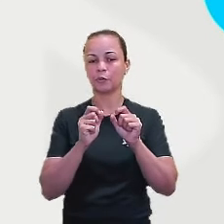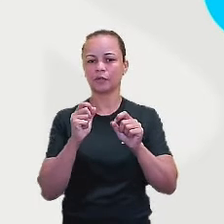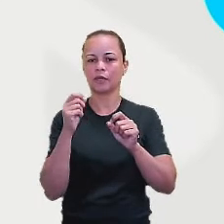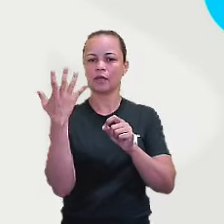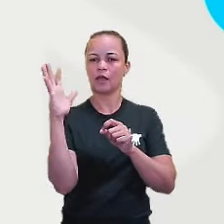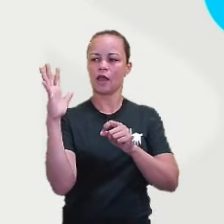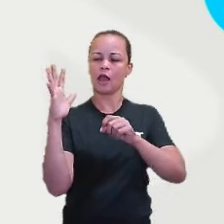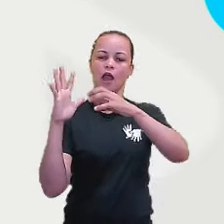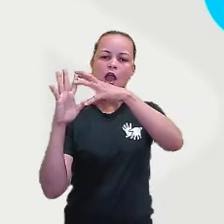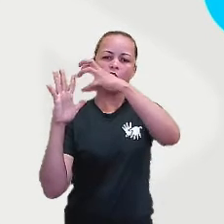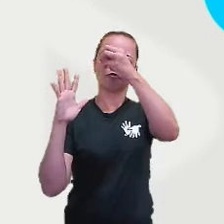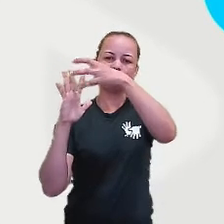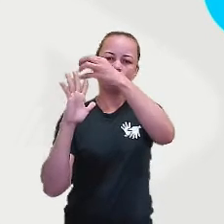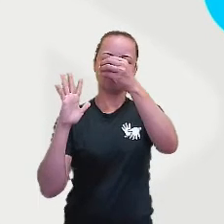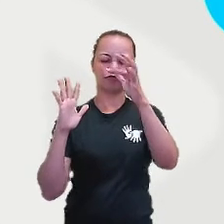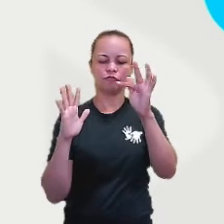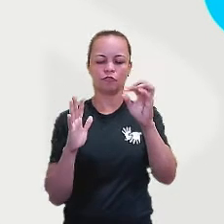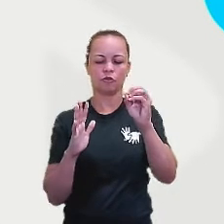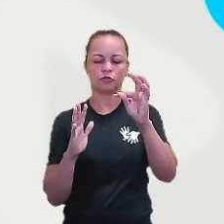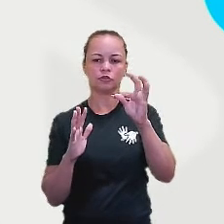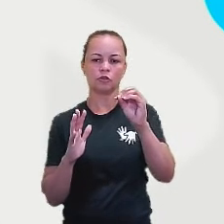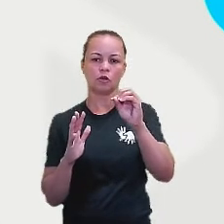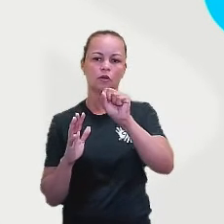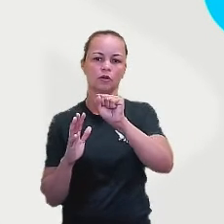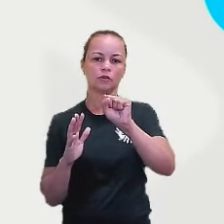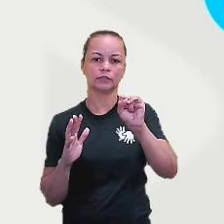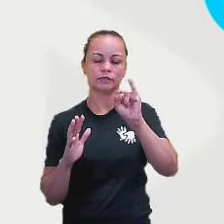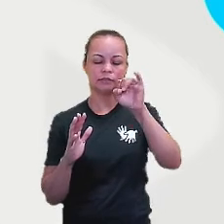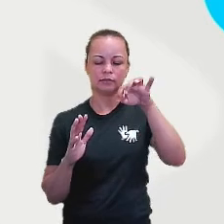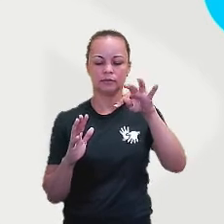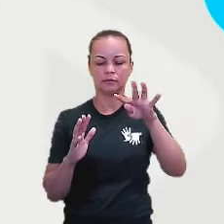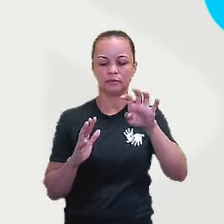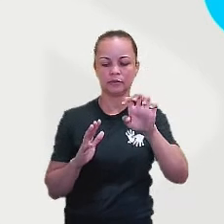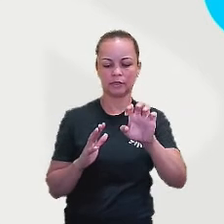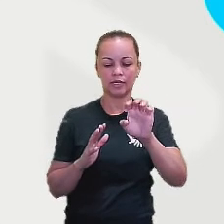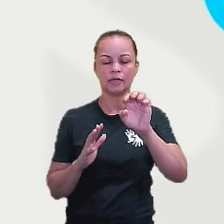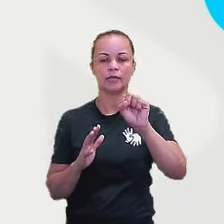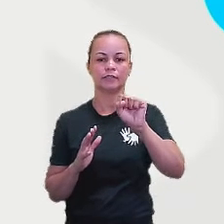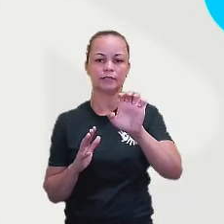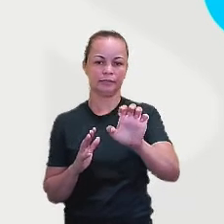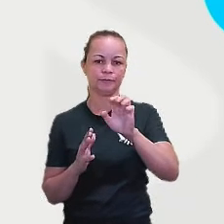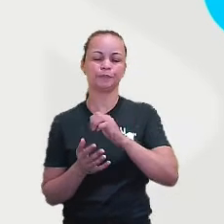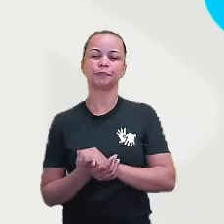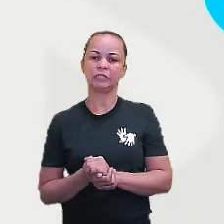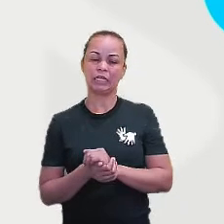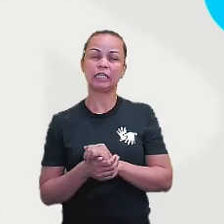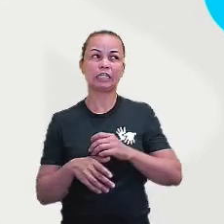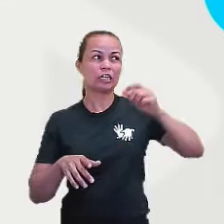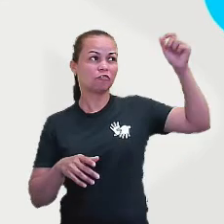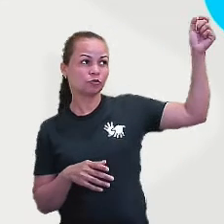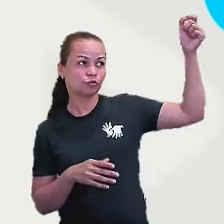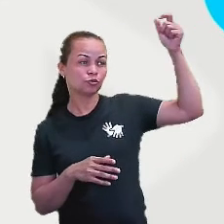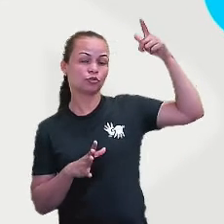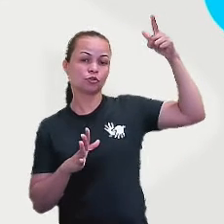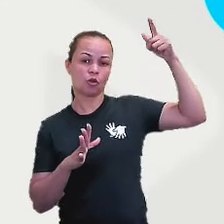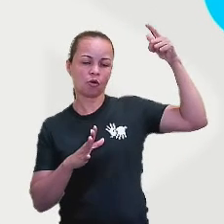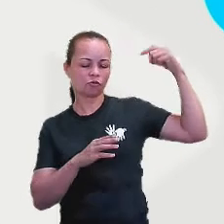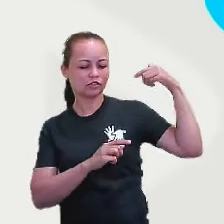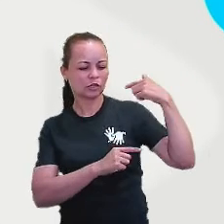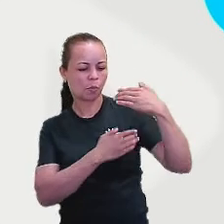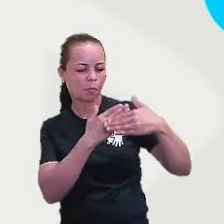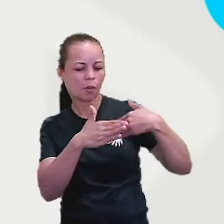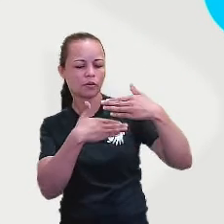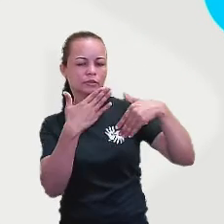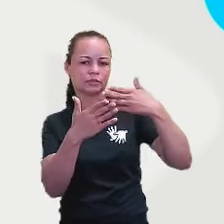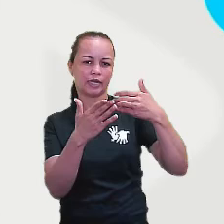super famoso, que é feito lá nos cloroplastos, que através da luz solar, através da luz, vai fazer o quê? Um processo de pegar